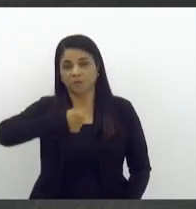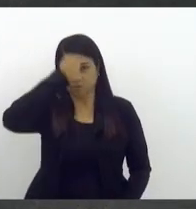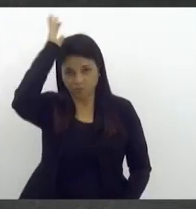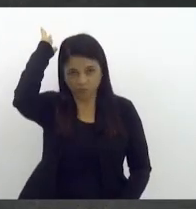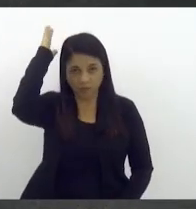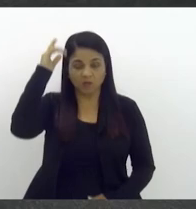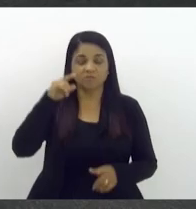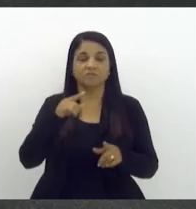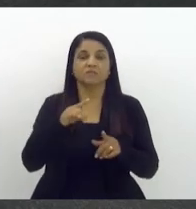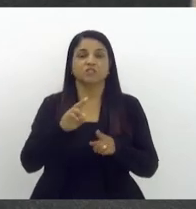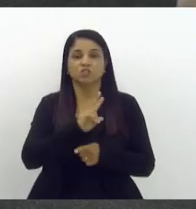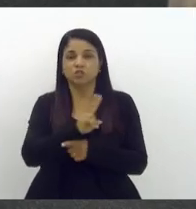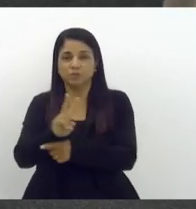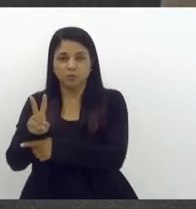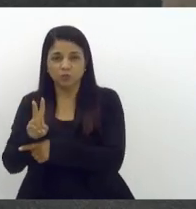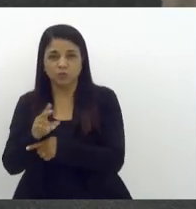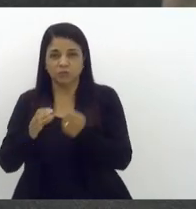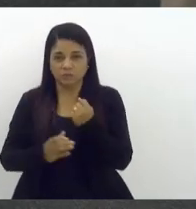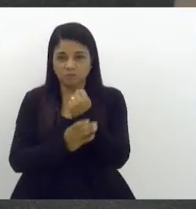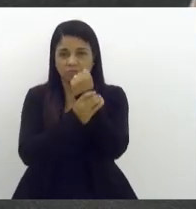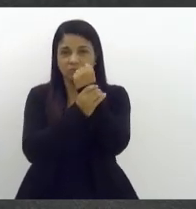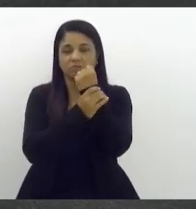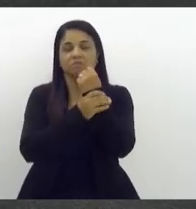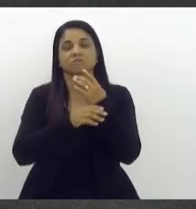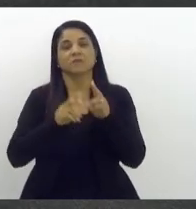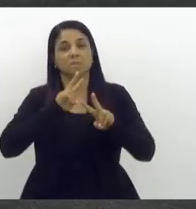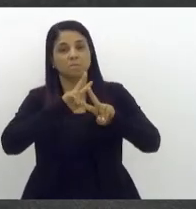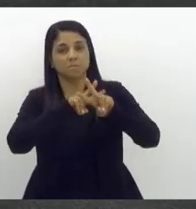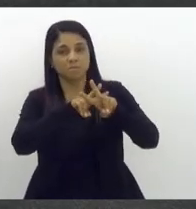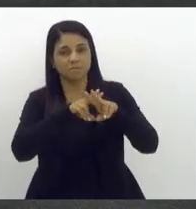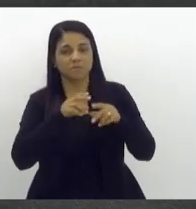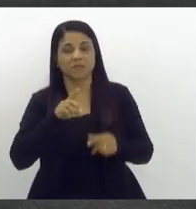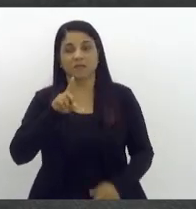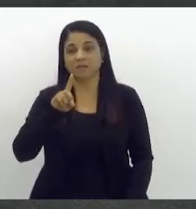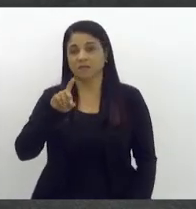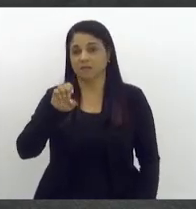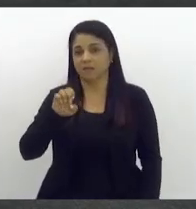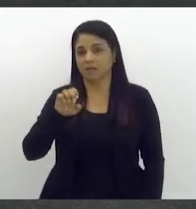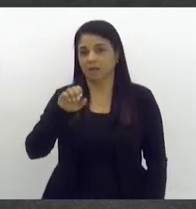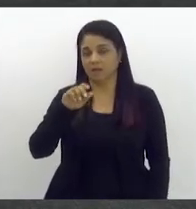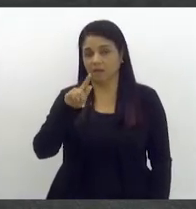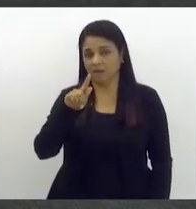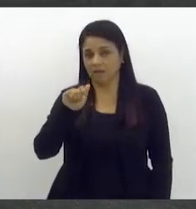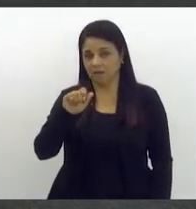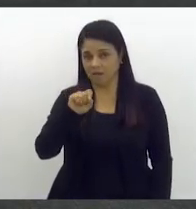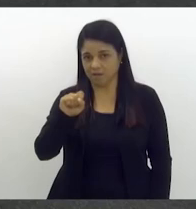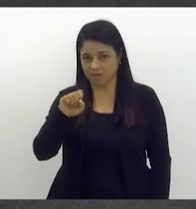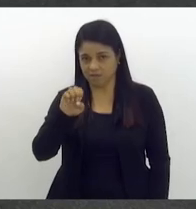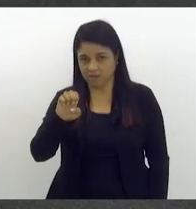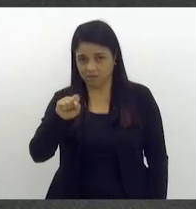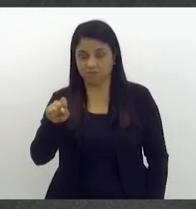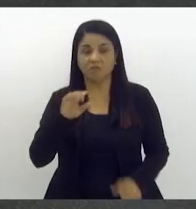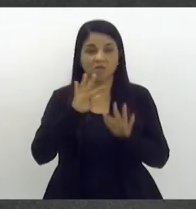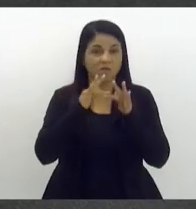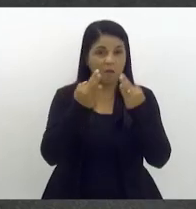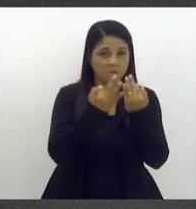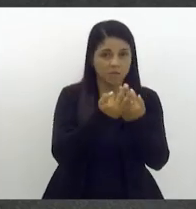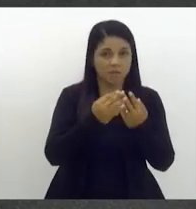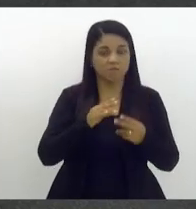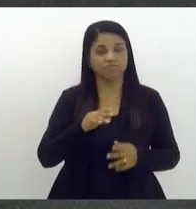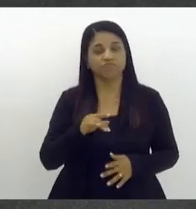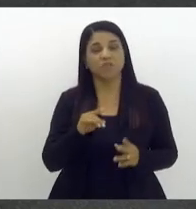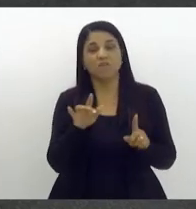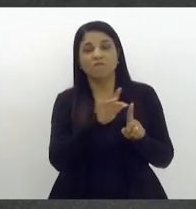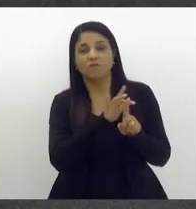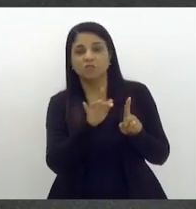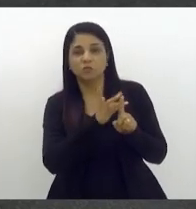segurança, servidores da administração penitenciária e do DEGAS, bem como aos seus familiares, vítimas de traumas decorrentes